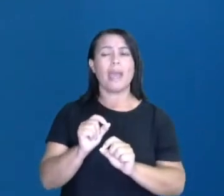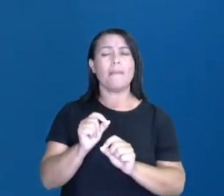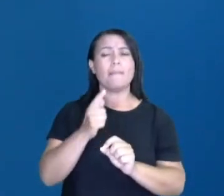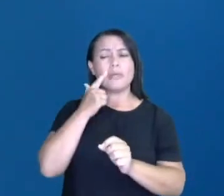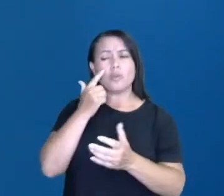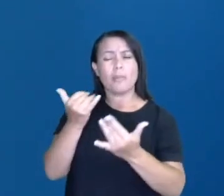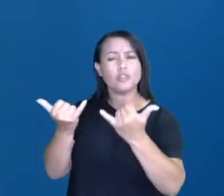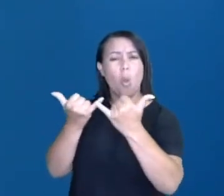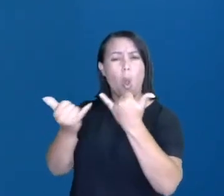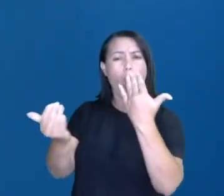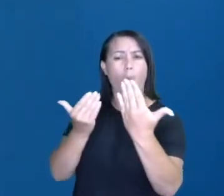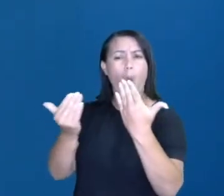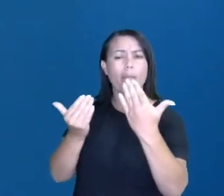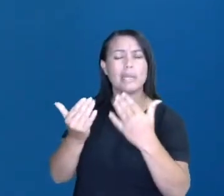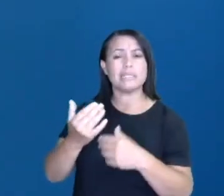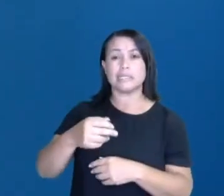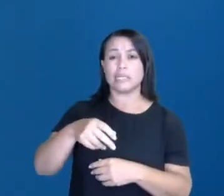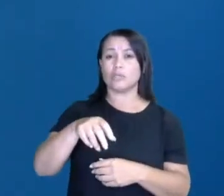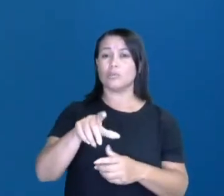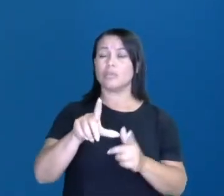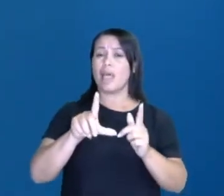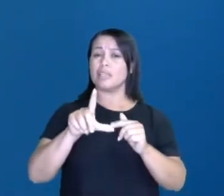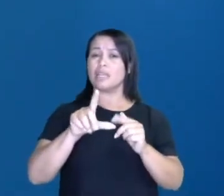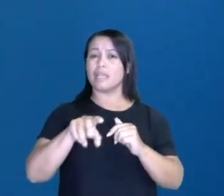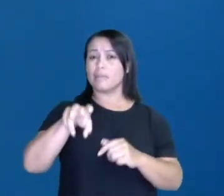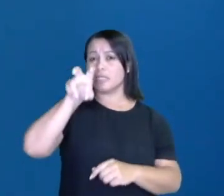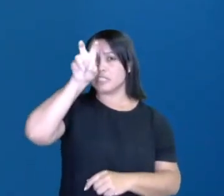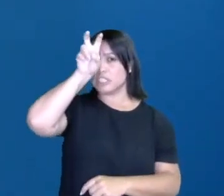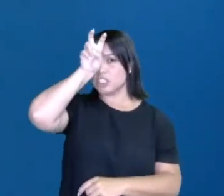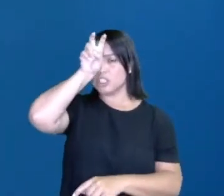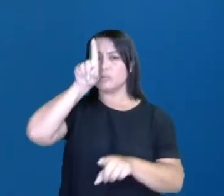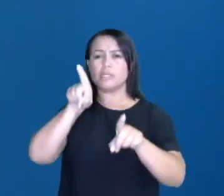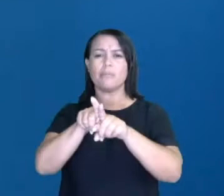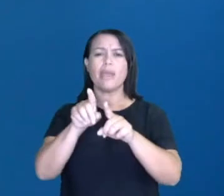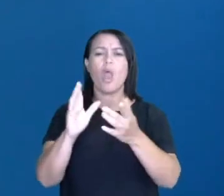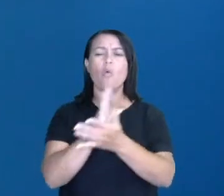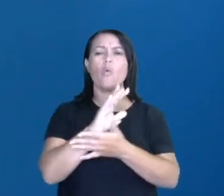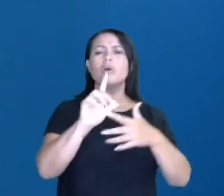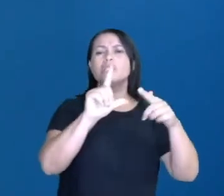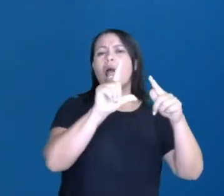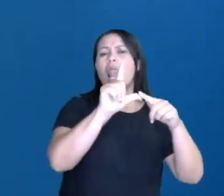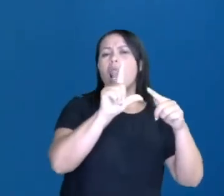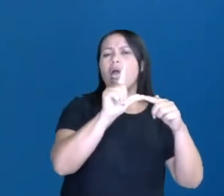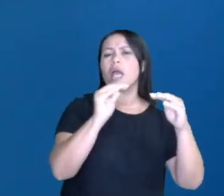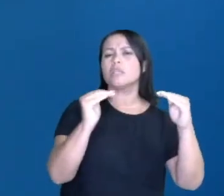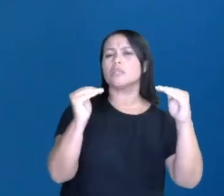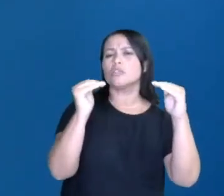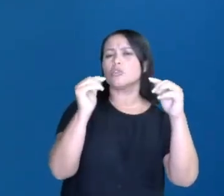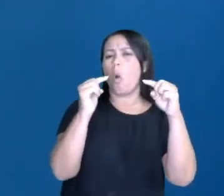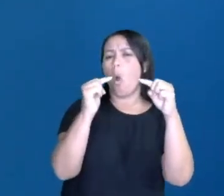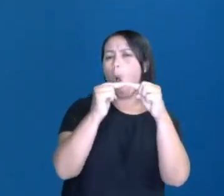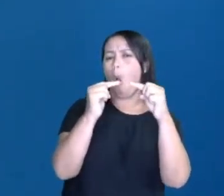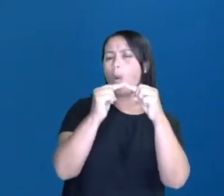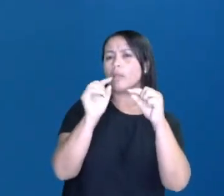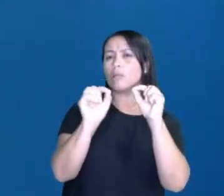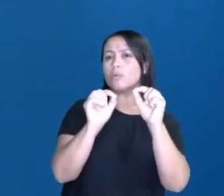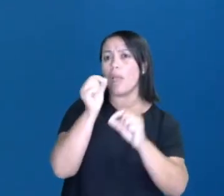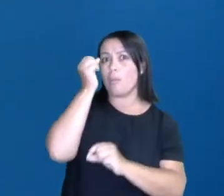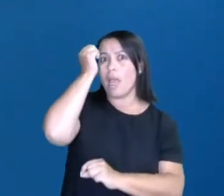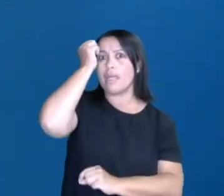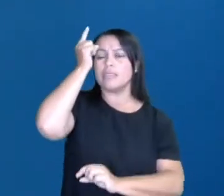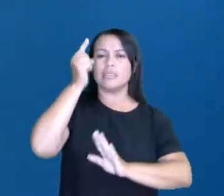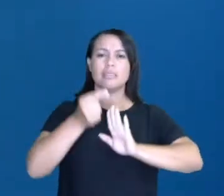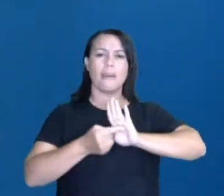egípcia, cujas letras ou ícones combinados representava-se uma